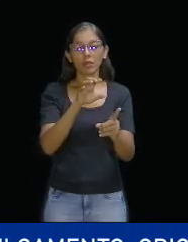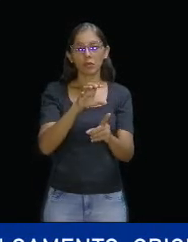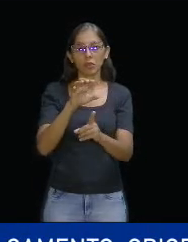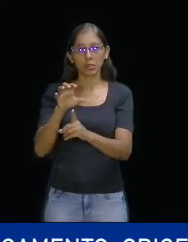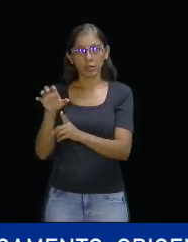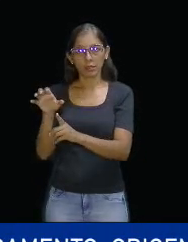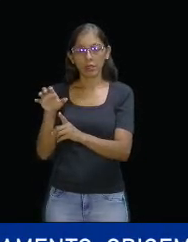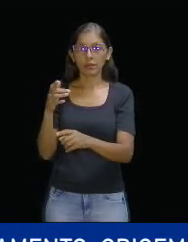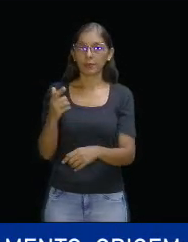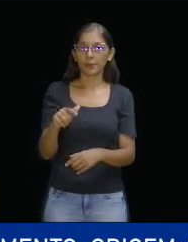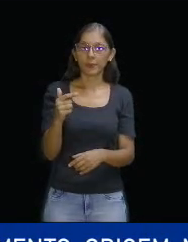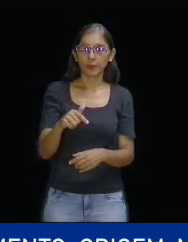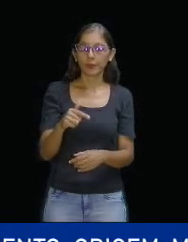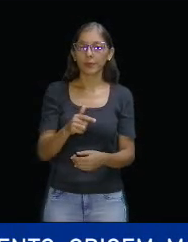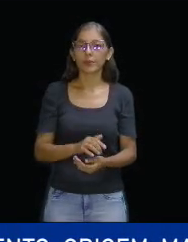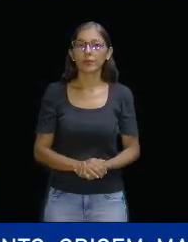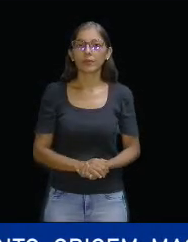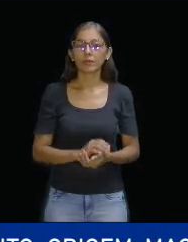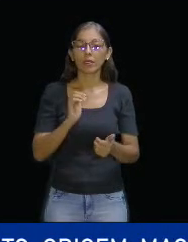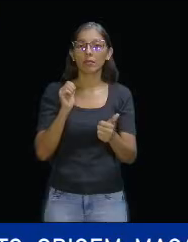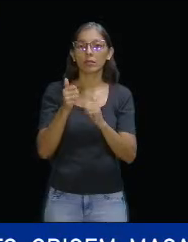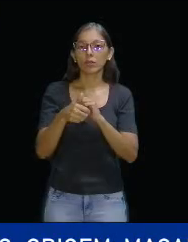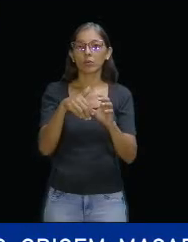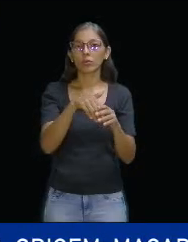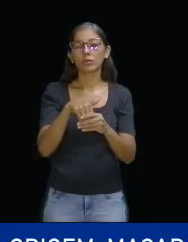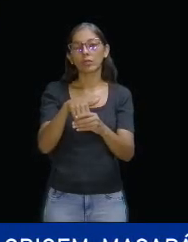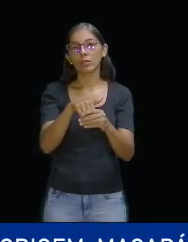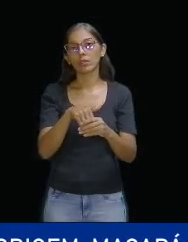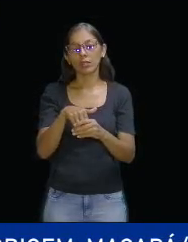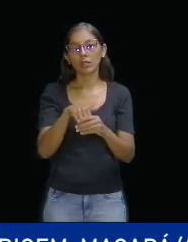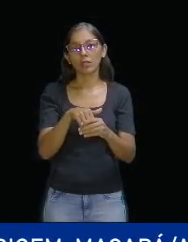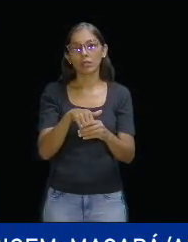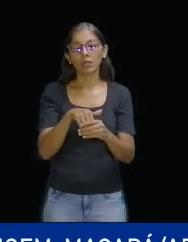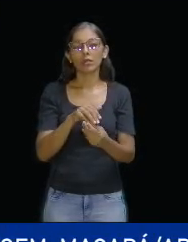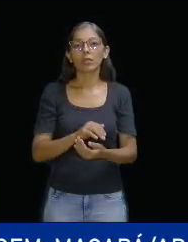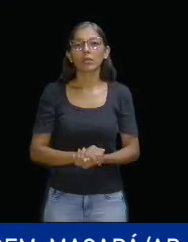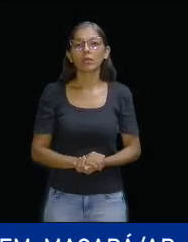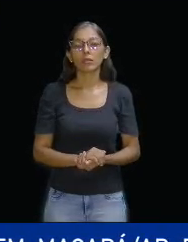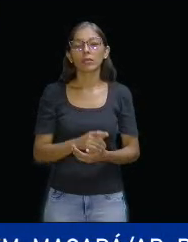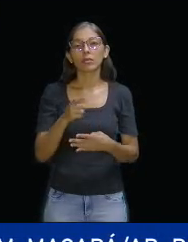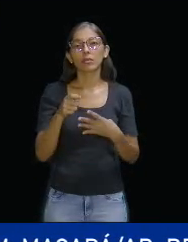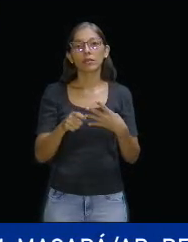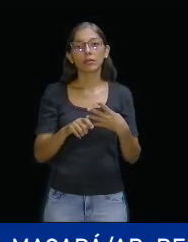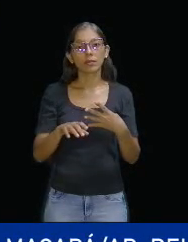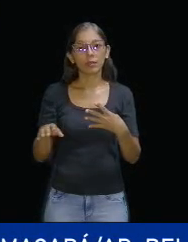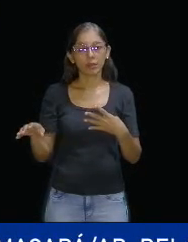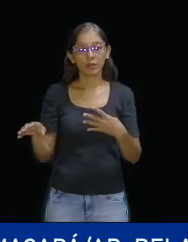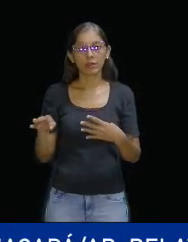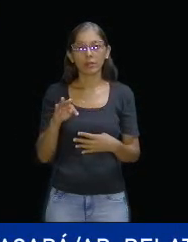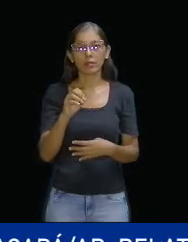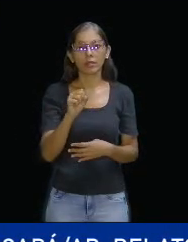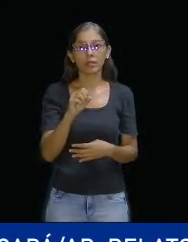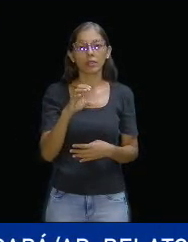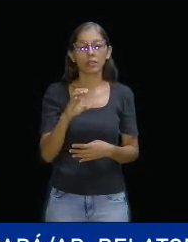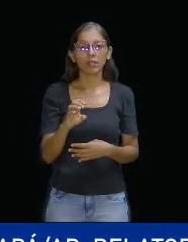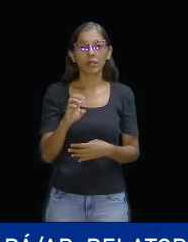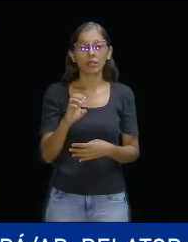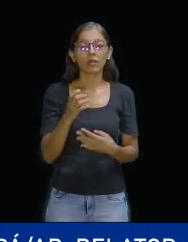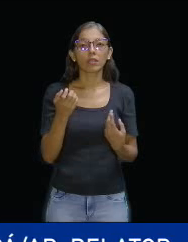disputa eleitoral. A jurisprudência do TSE é firme ao estabelecer que